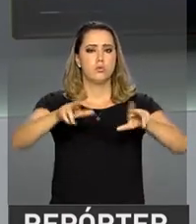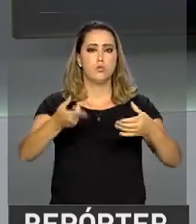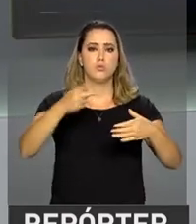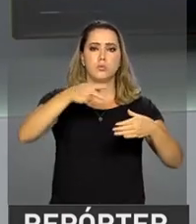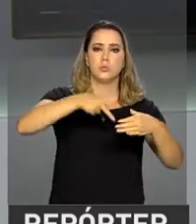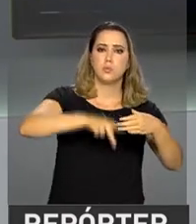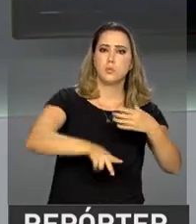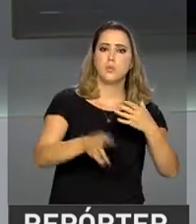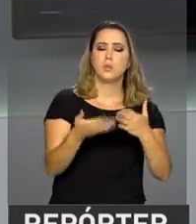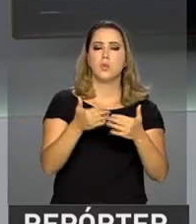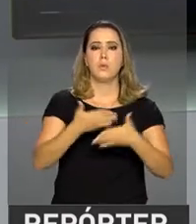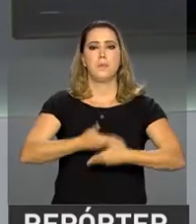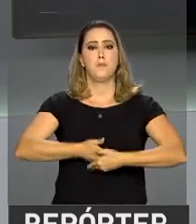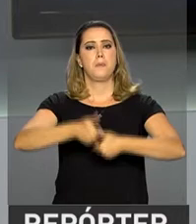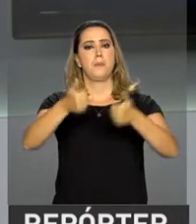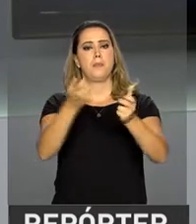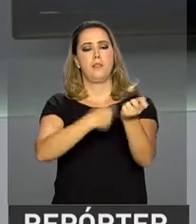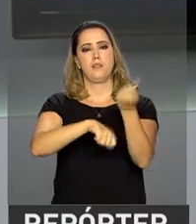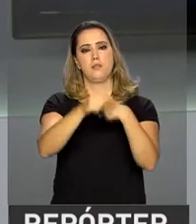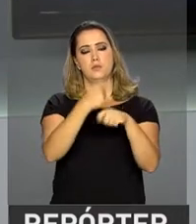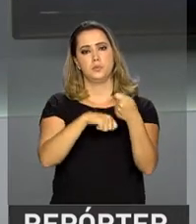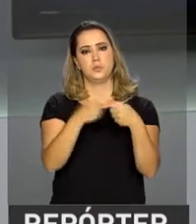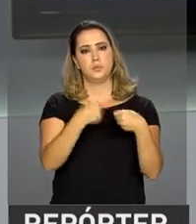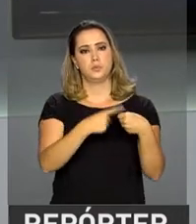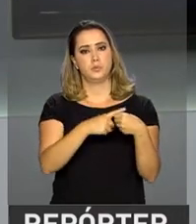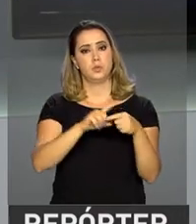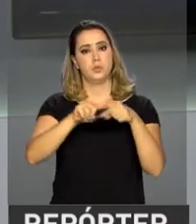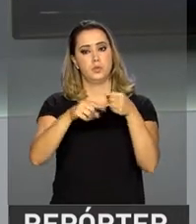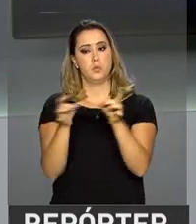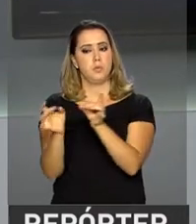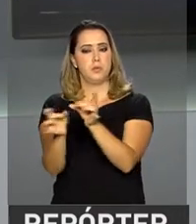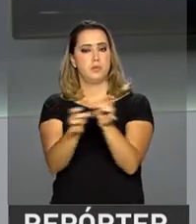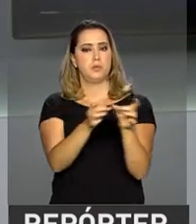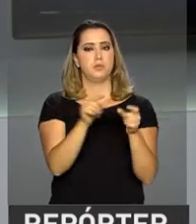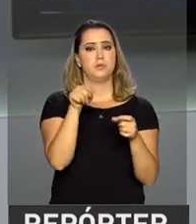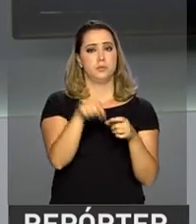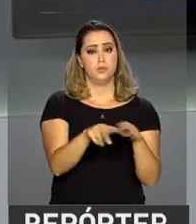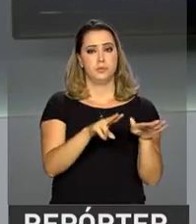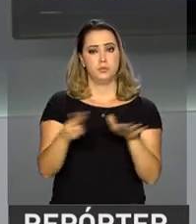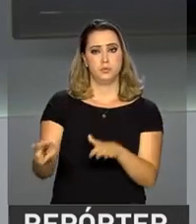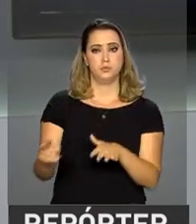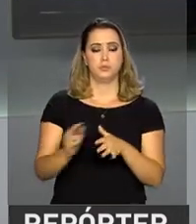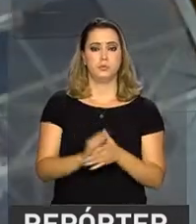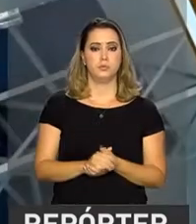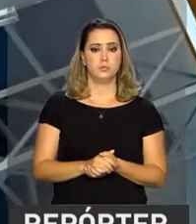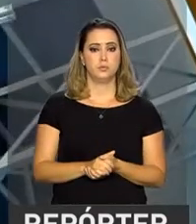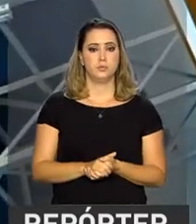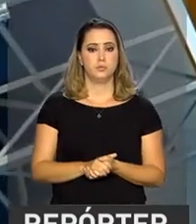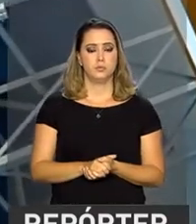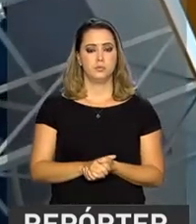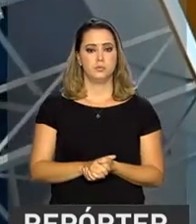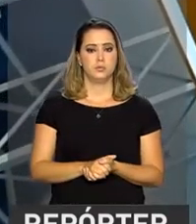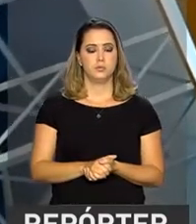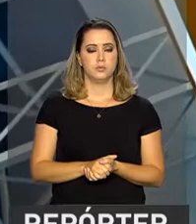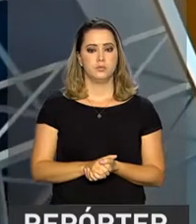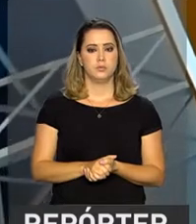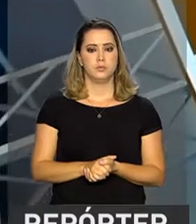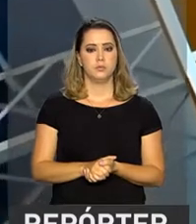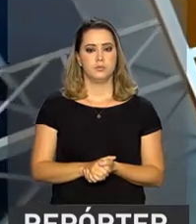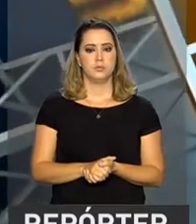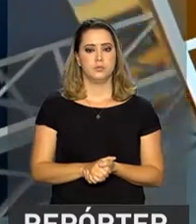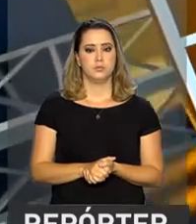tem a expectativa de melhorar a economia do município a partir dos leilões desta semana o